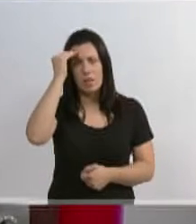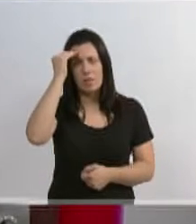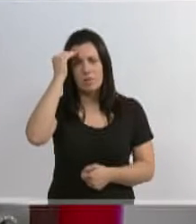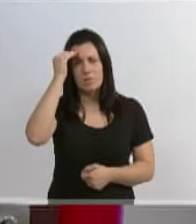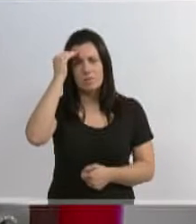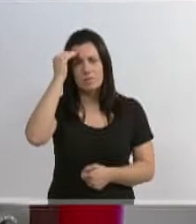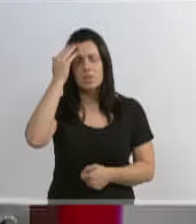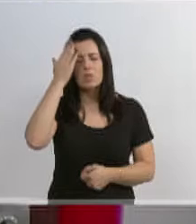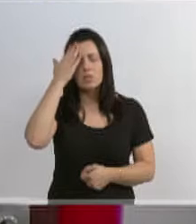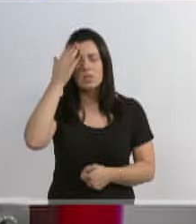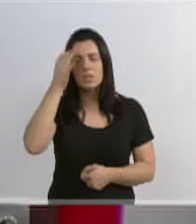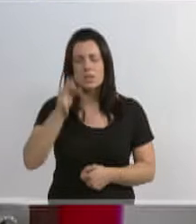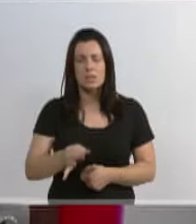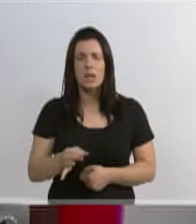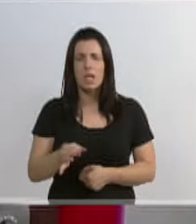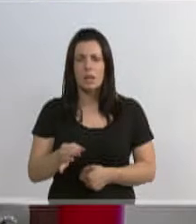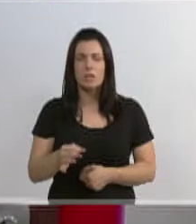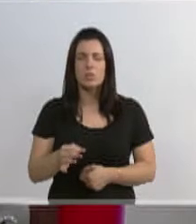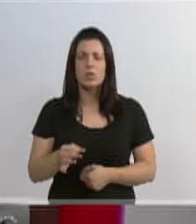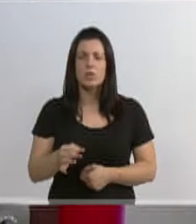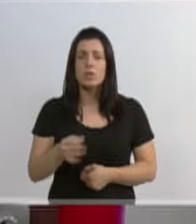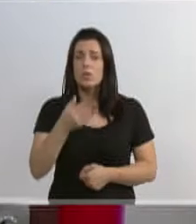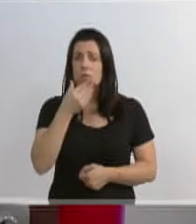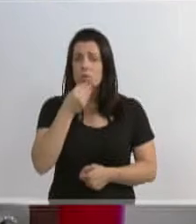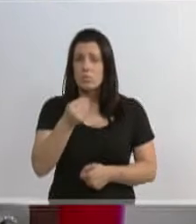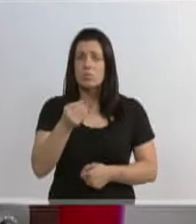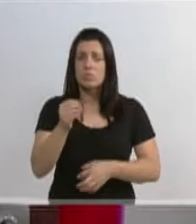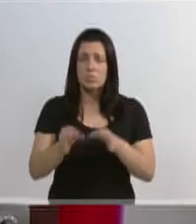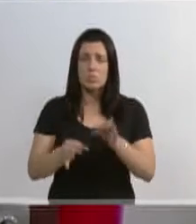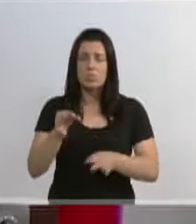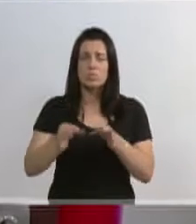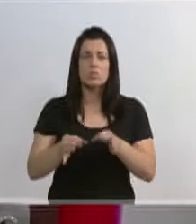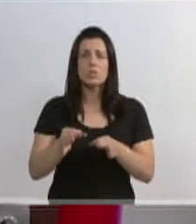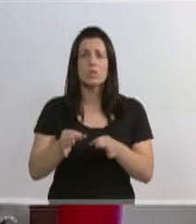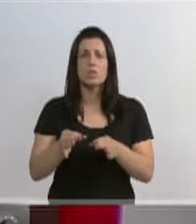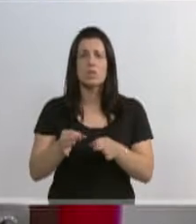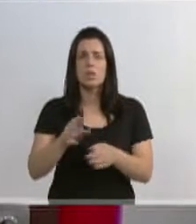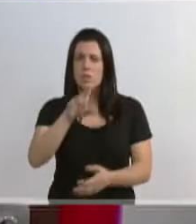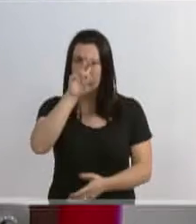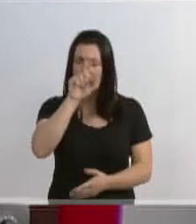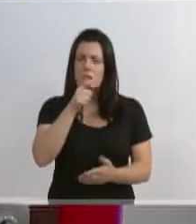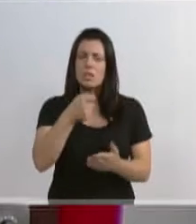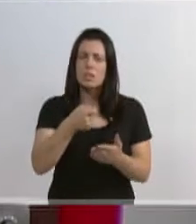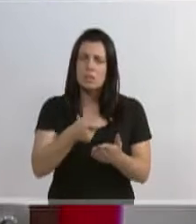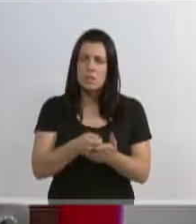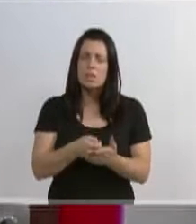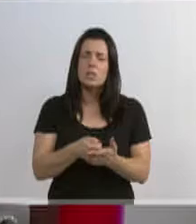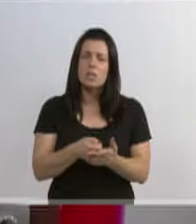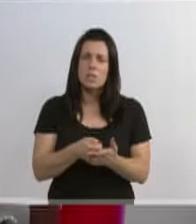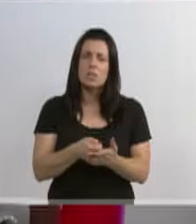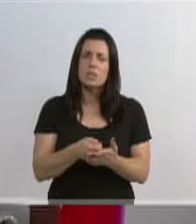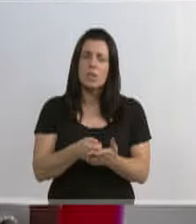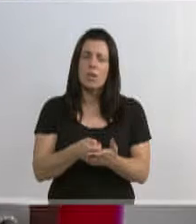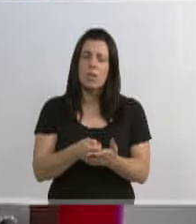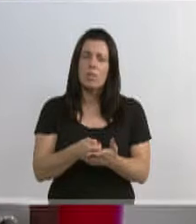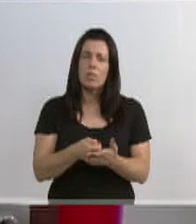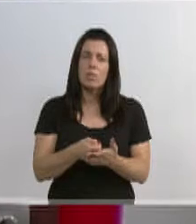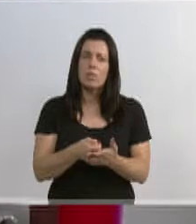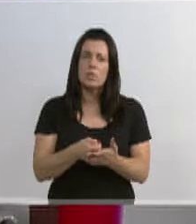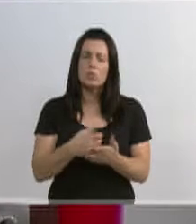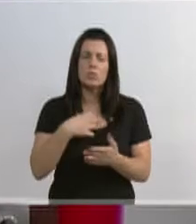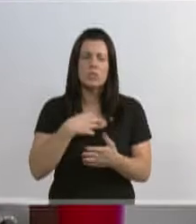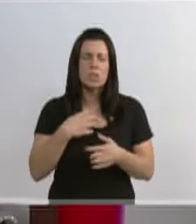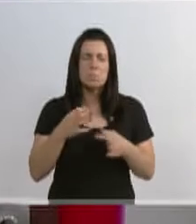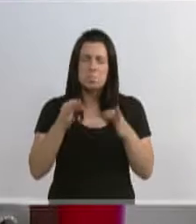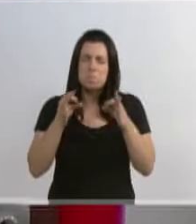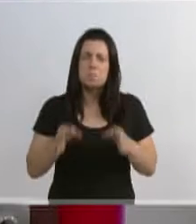eu tenho certeza que o juiz Sérgio Moro tem tomado as suas decisões da forma mais